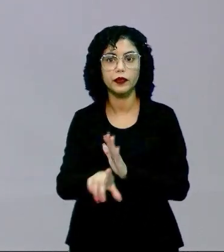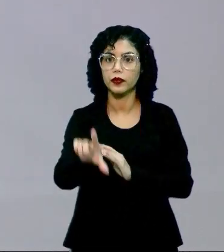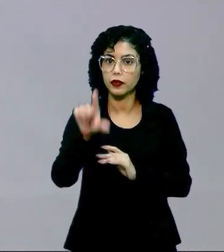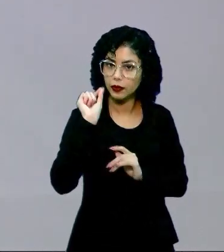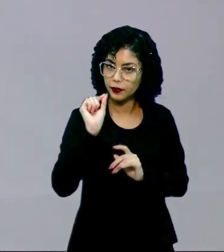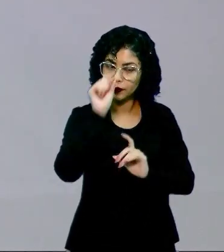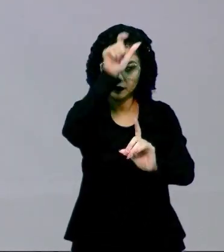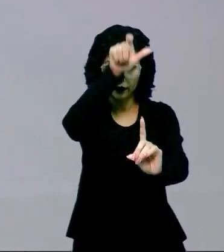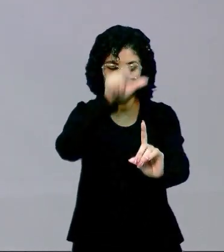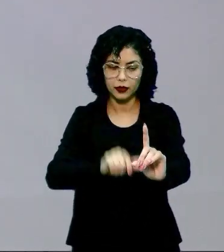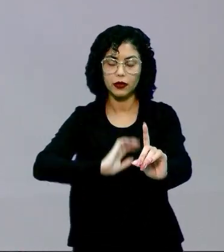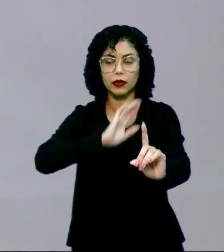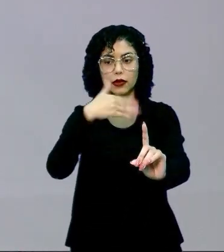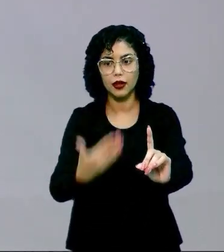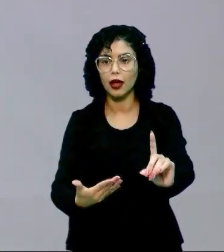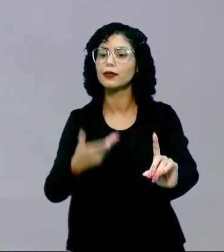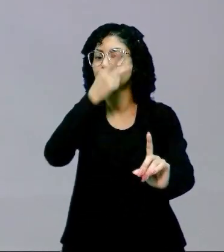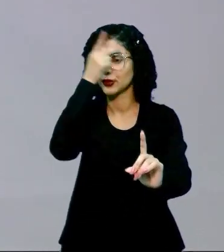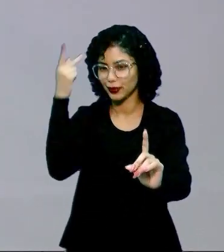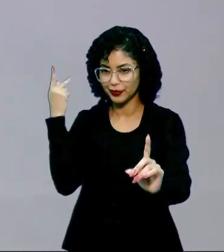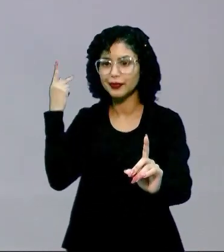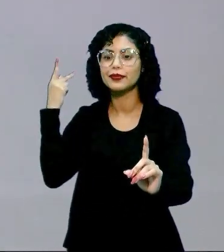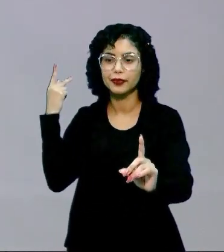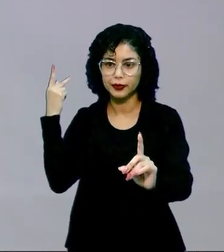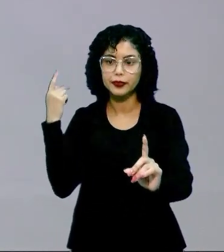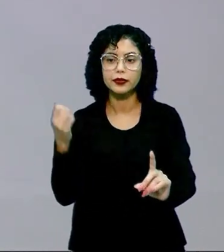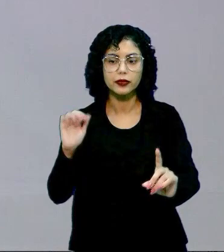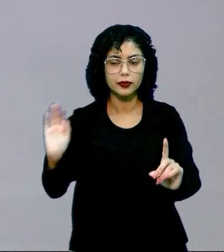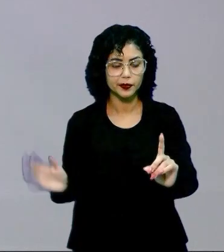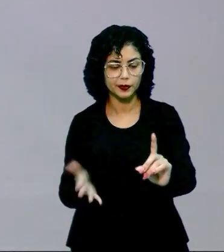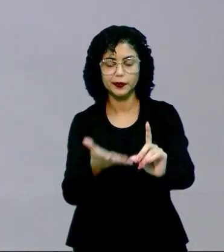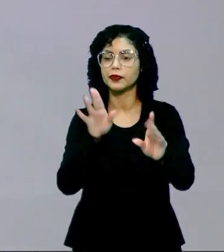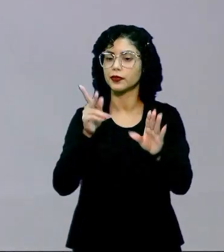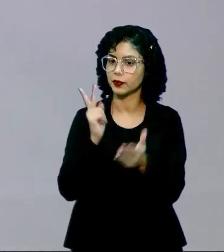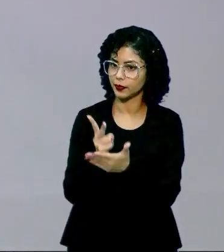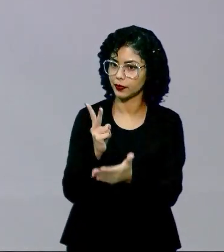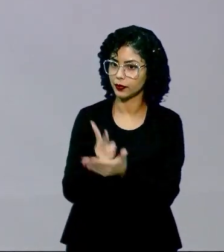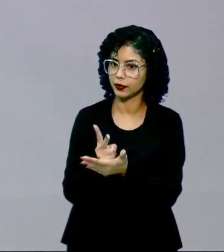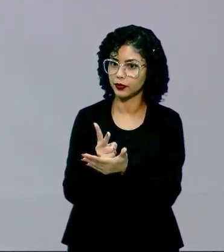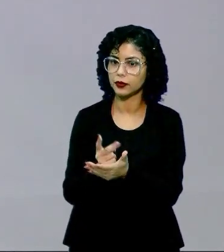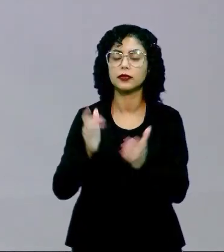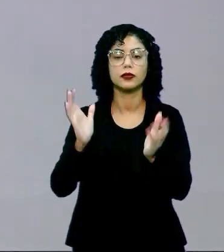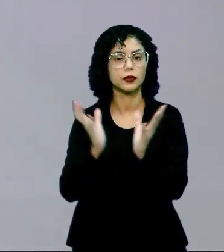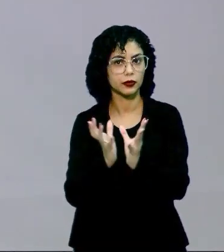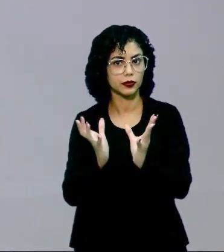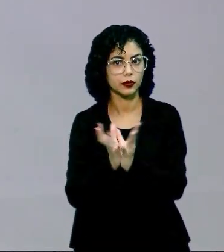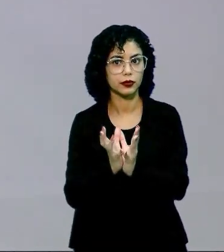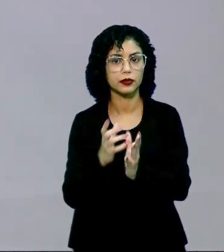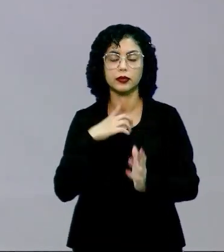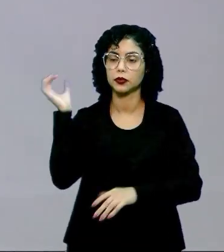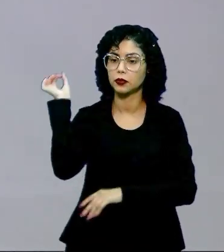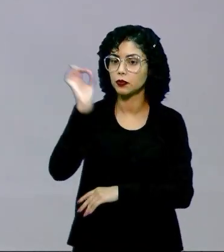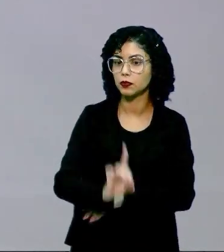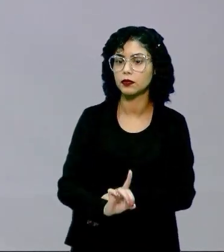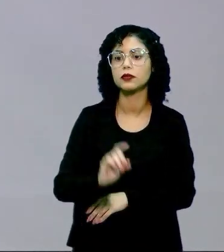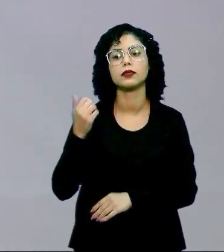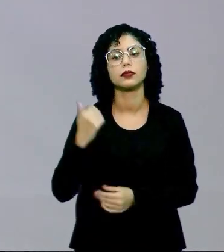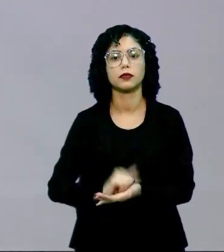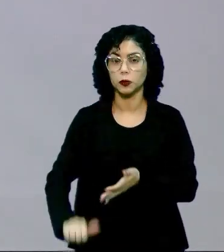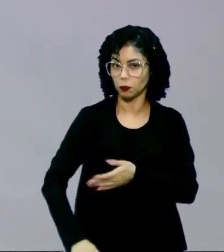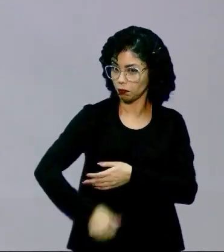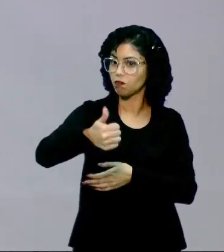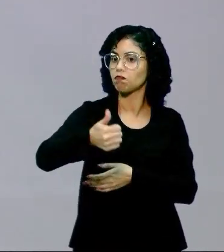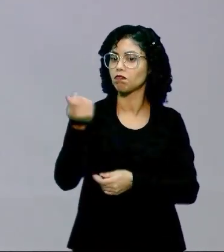né? De se eleger os seus representantes da mesma classe para poder ter os seus direitos, ter as suas